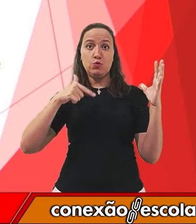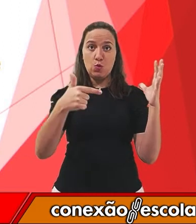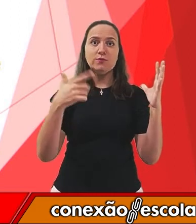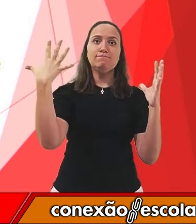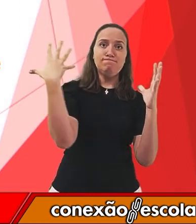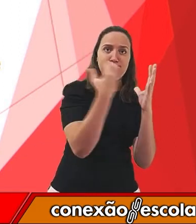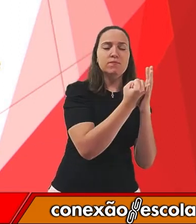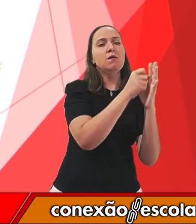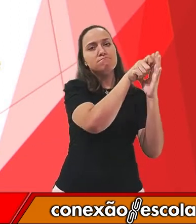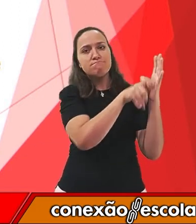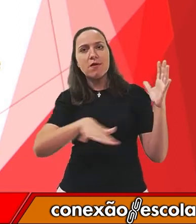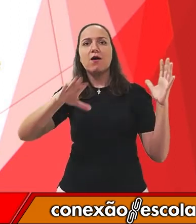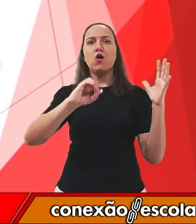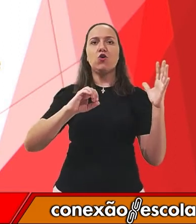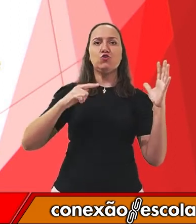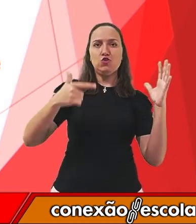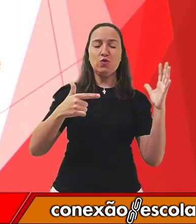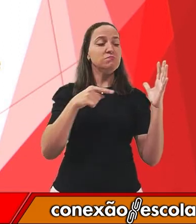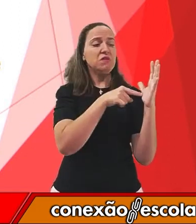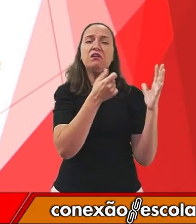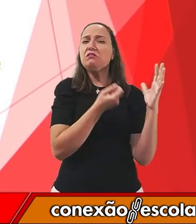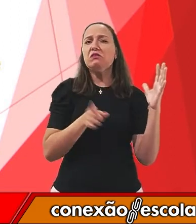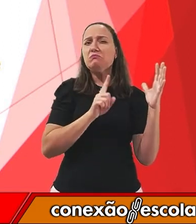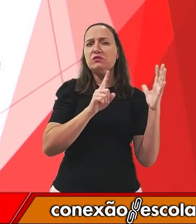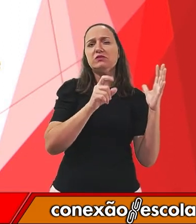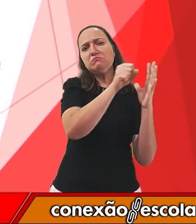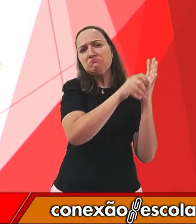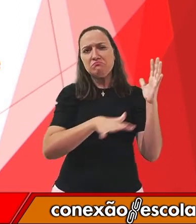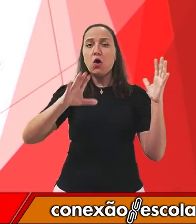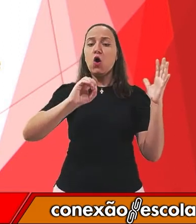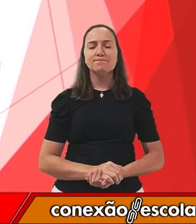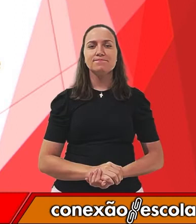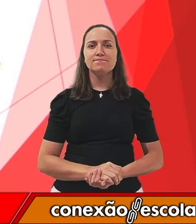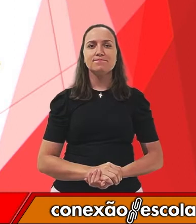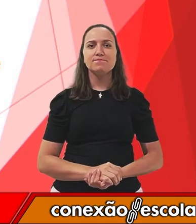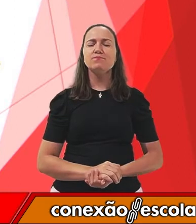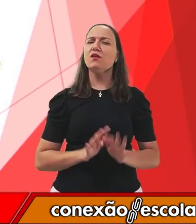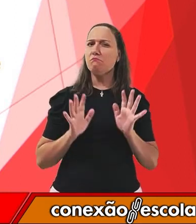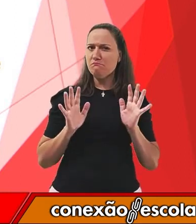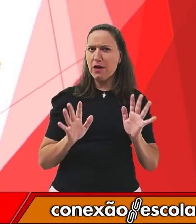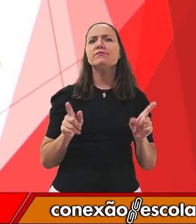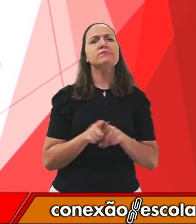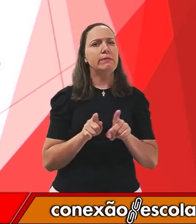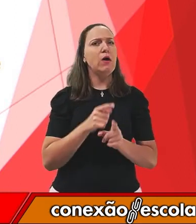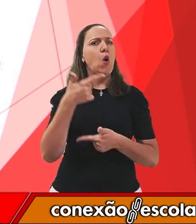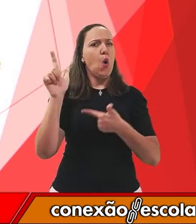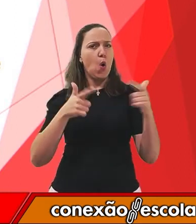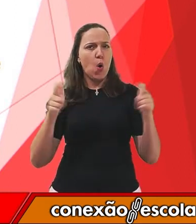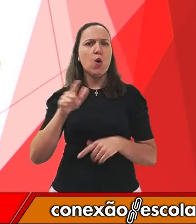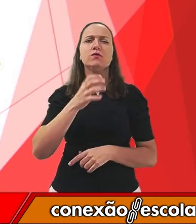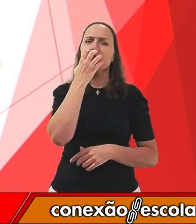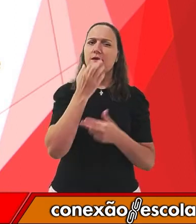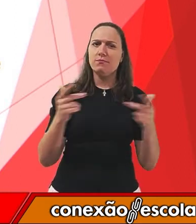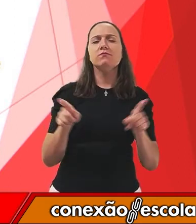liberam o gás oxigênio do qual ela não precisa, mas nós precisamos. Muitos outros animais e nós,